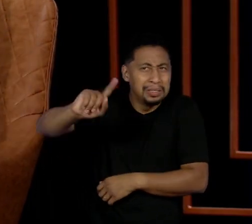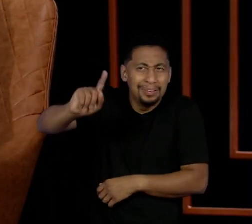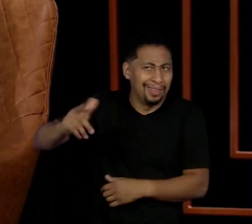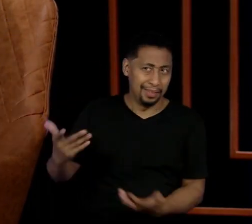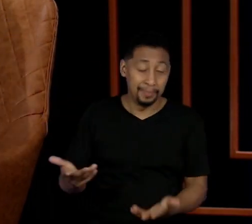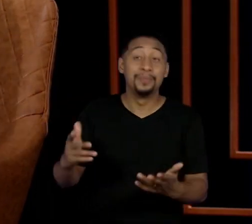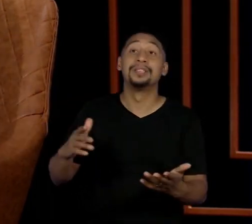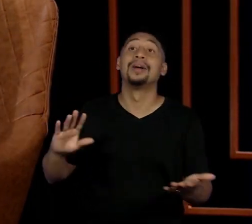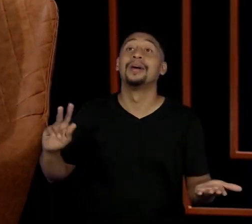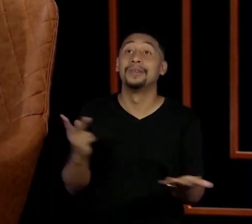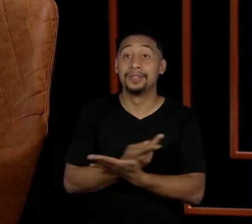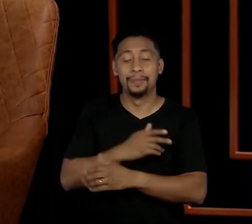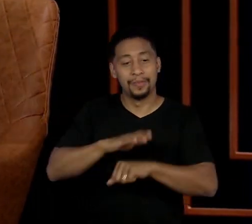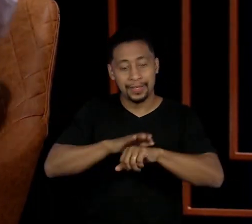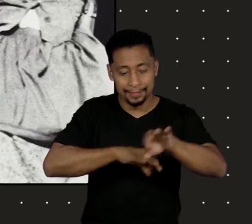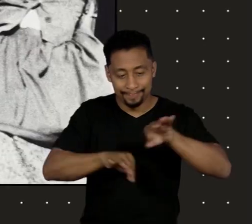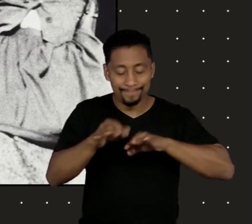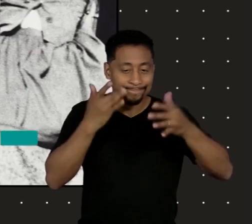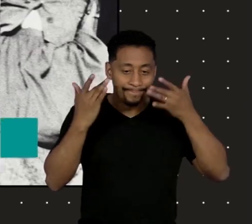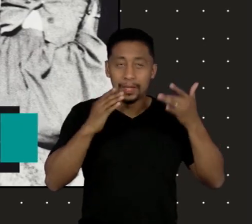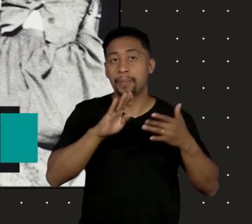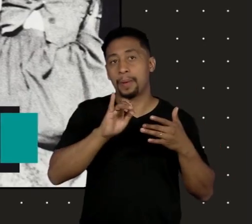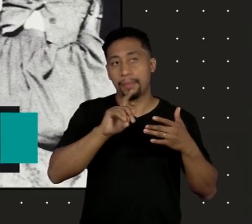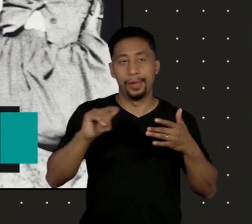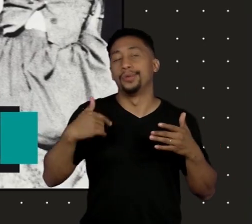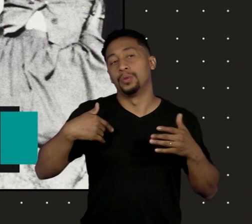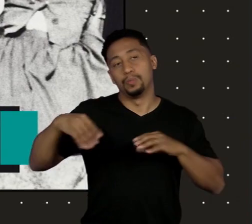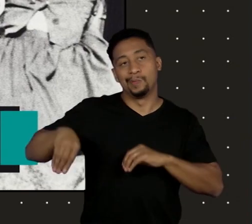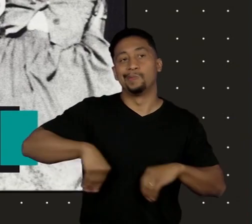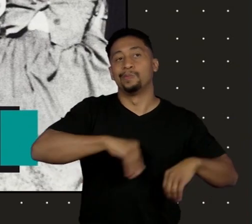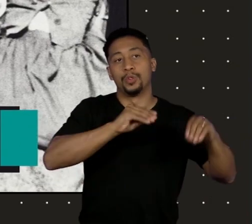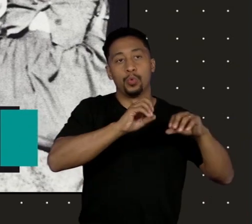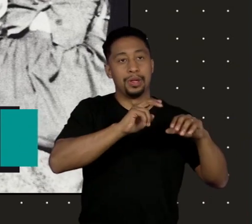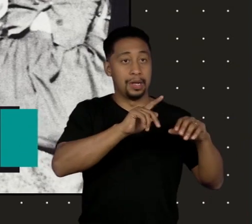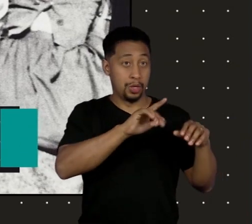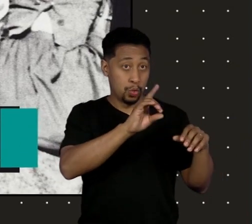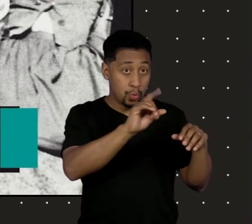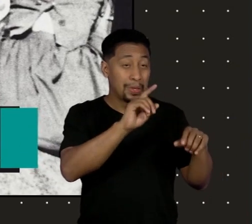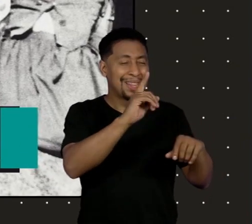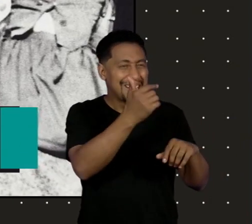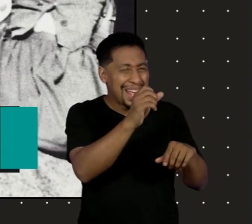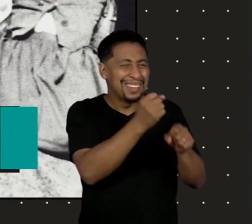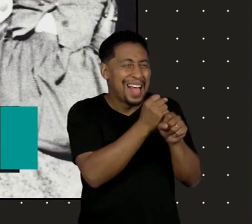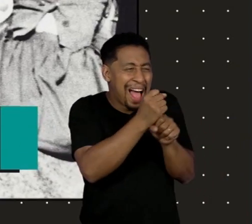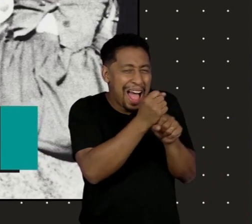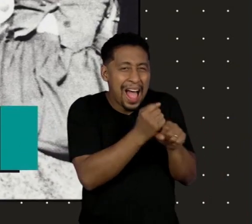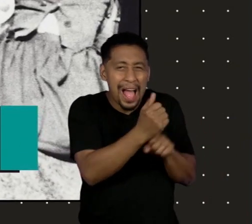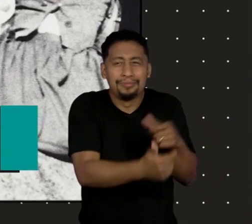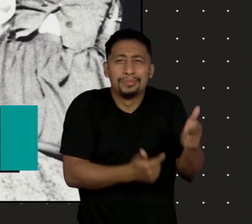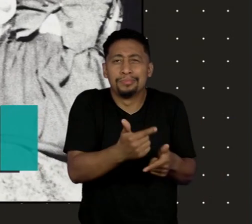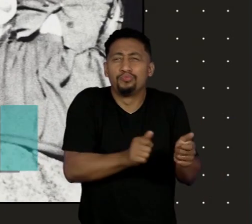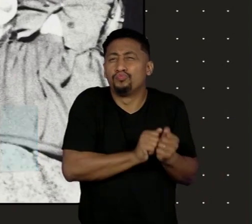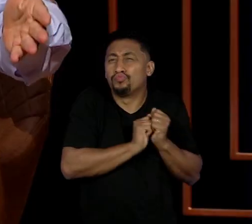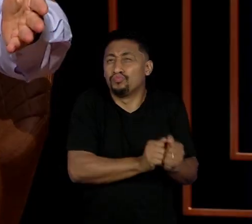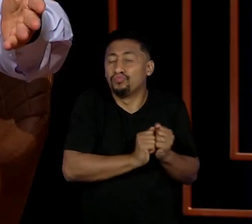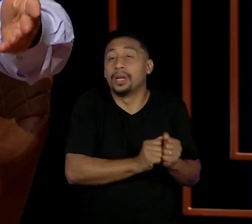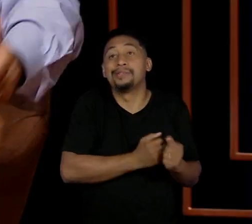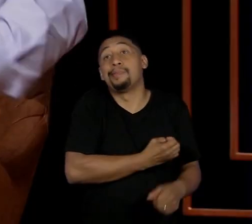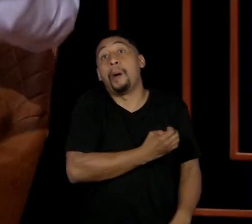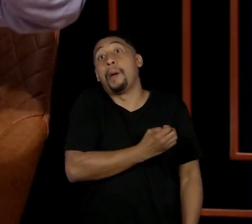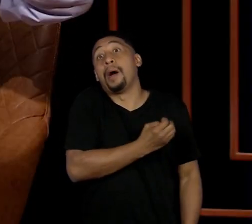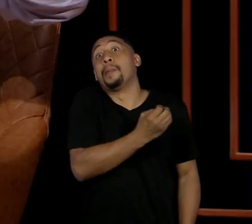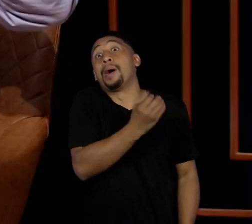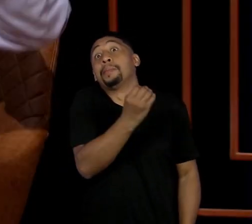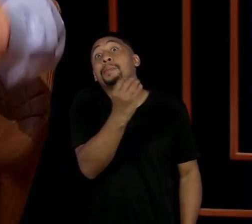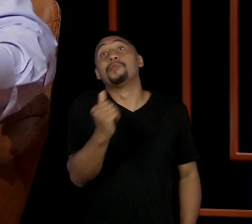organizar a nossa cronologia, eu fui fazer o Orlando, e aí 10 anos trabalhamos junto num grupo que viajamos para fora do Brasil,